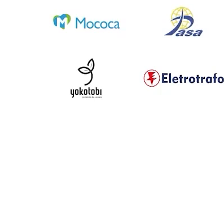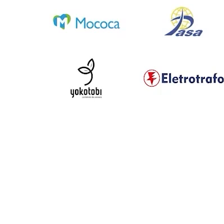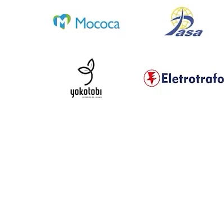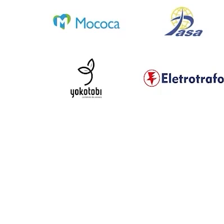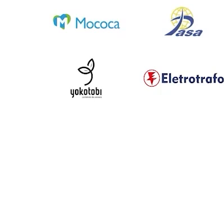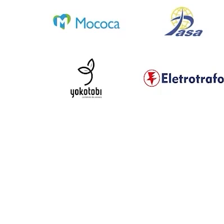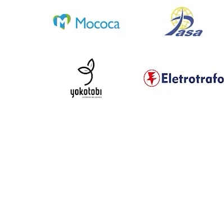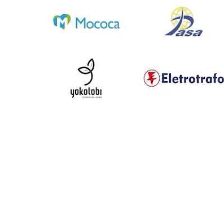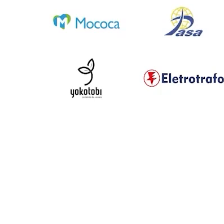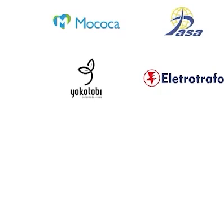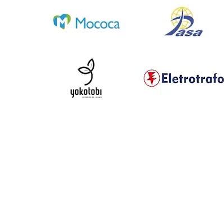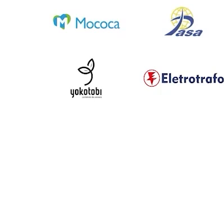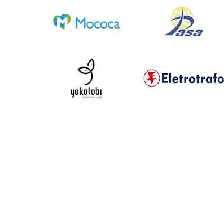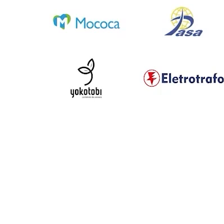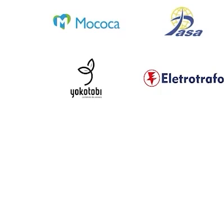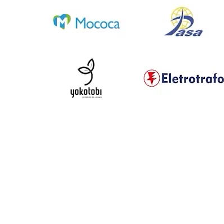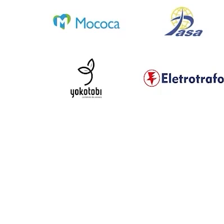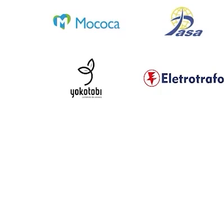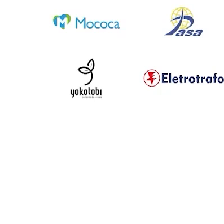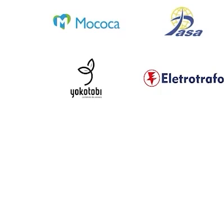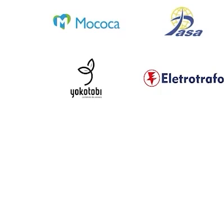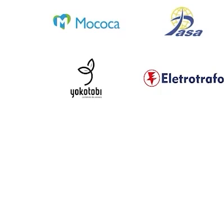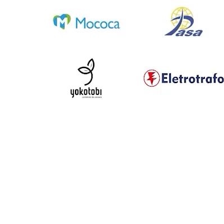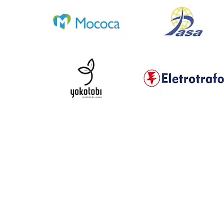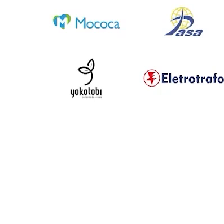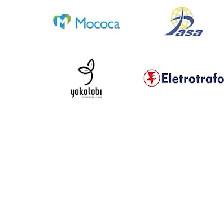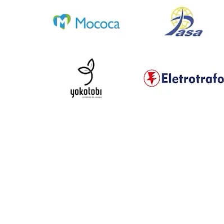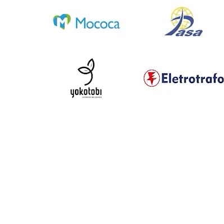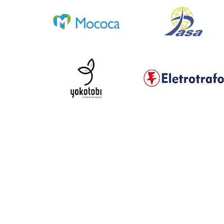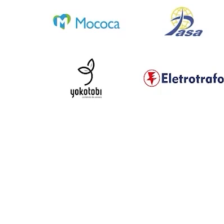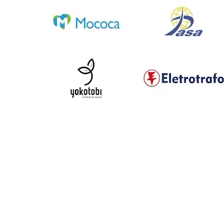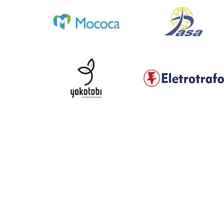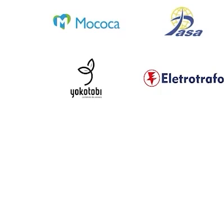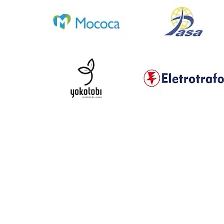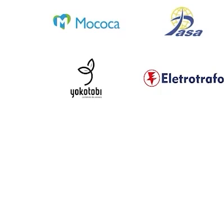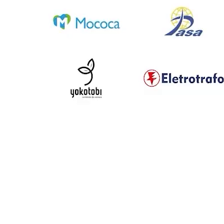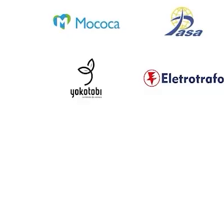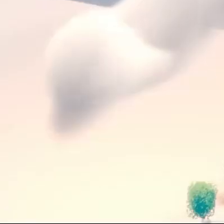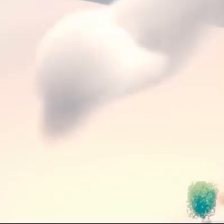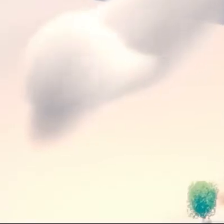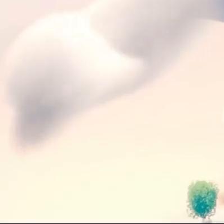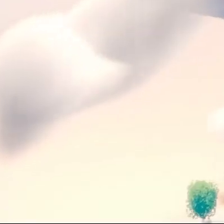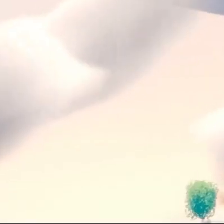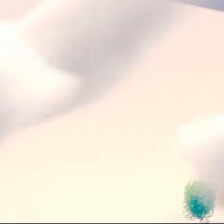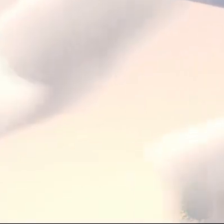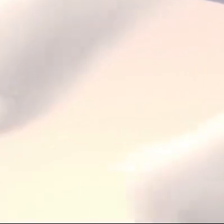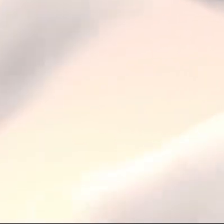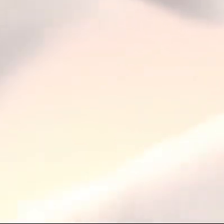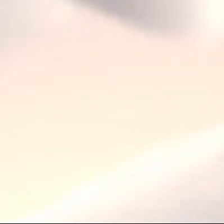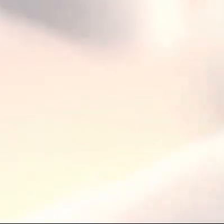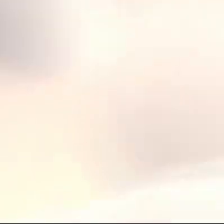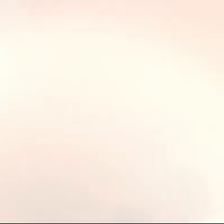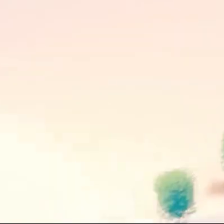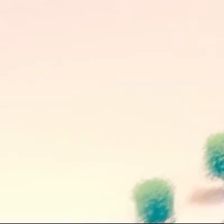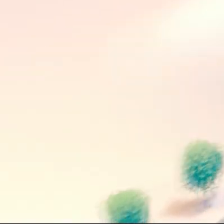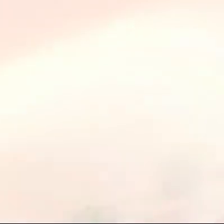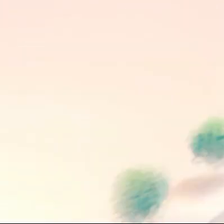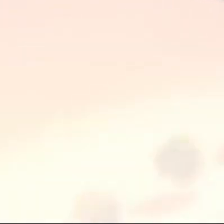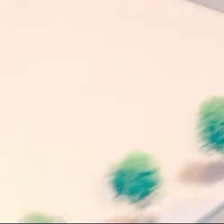O Ministério do Turismo e o Instituto Sociocultural do Hospital de Amor de Barretos apresentam.